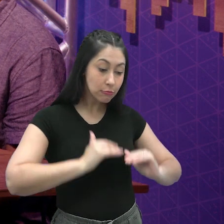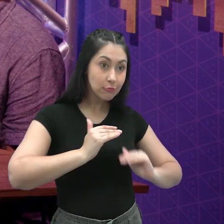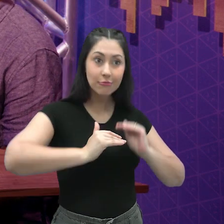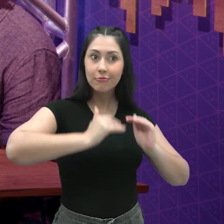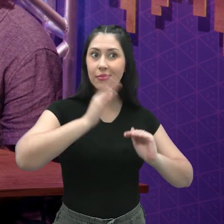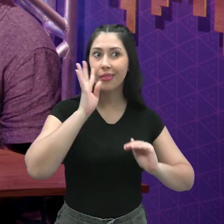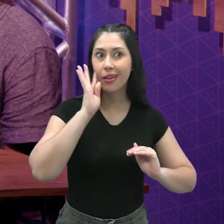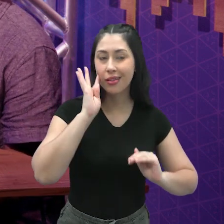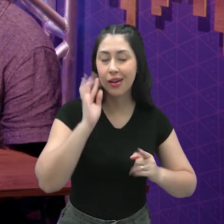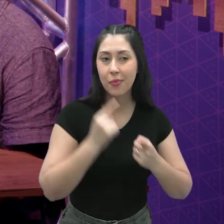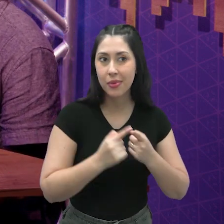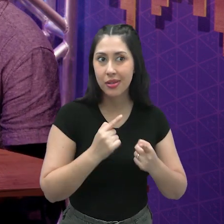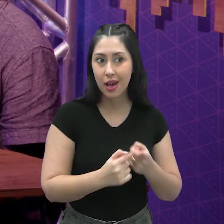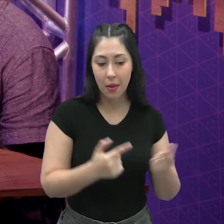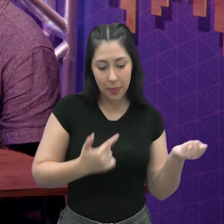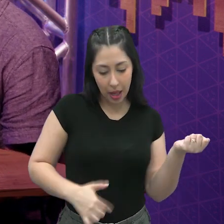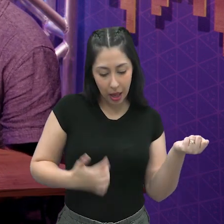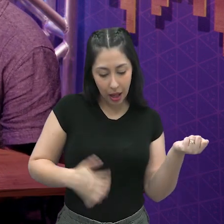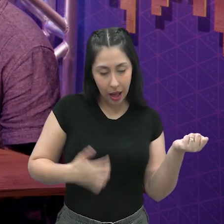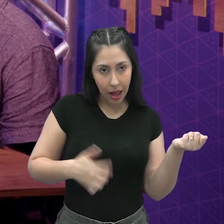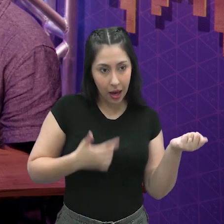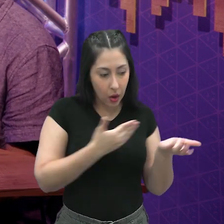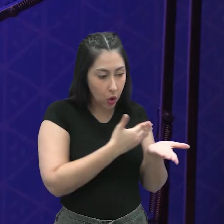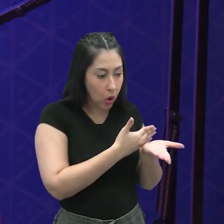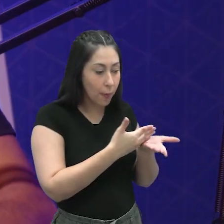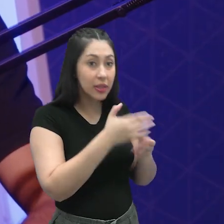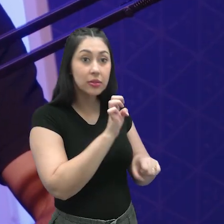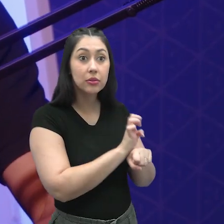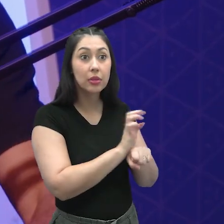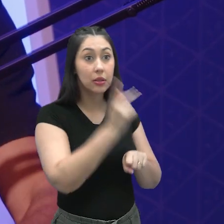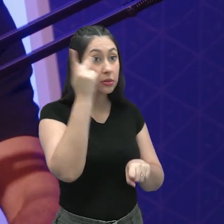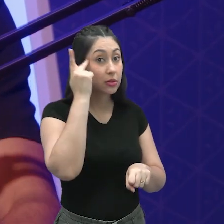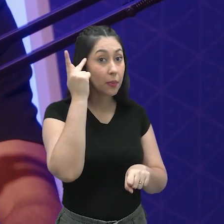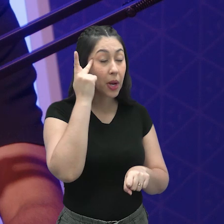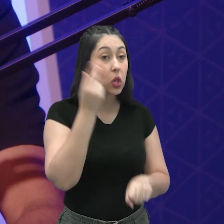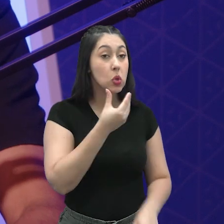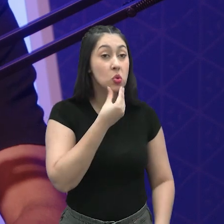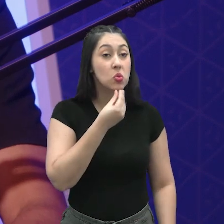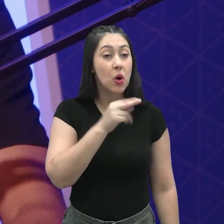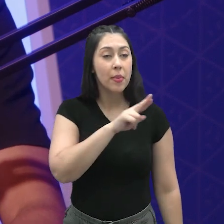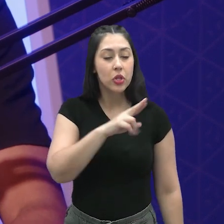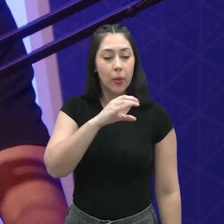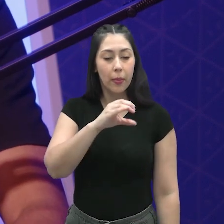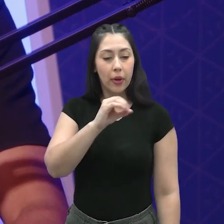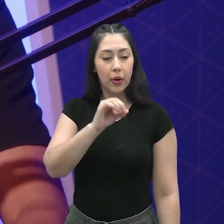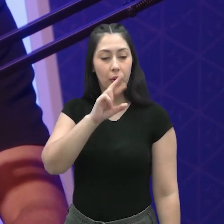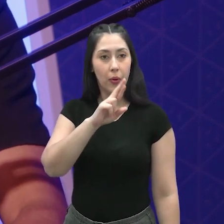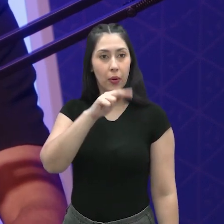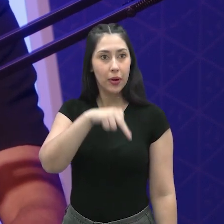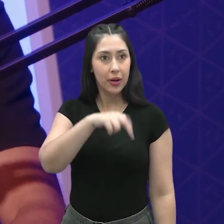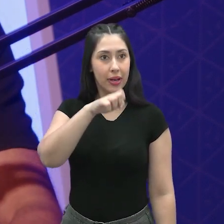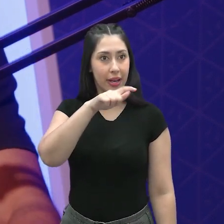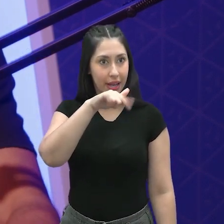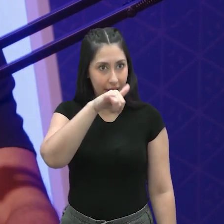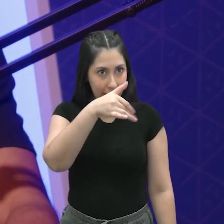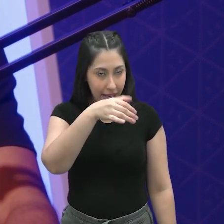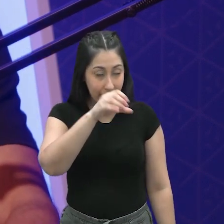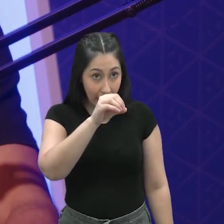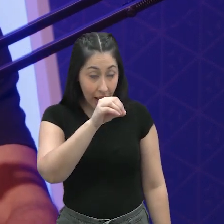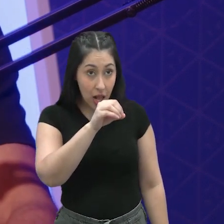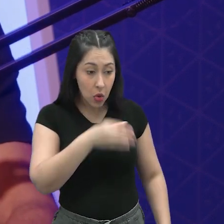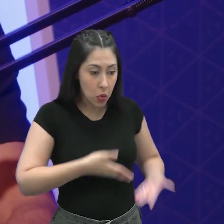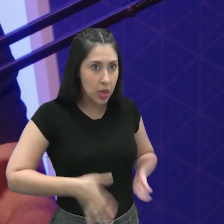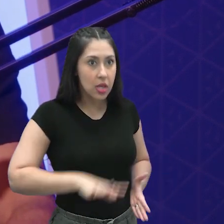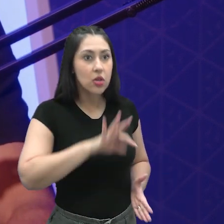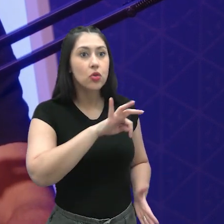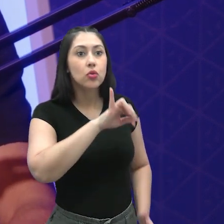muito bacana porque o sertanejo ele surge em São Paulo, como a gente falou, com um cara chamado Cornélio Pires, né, que nasceu em Tietê, interior